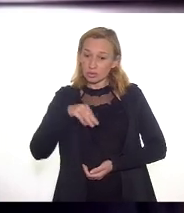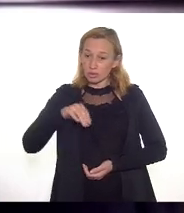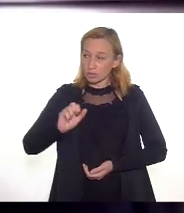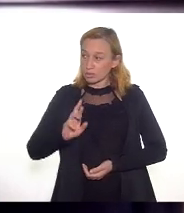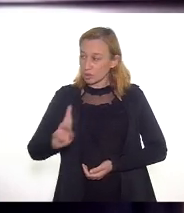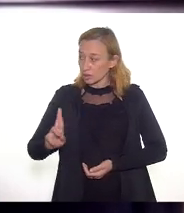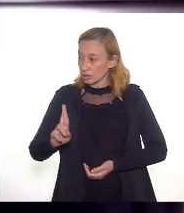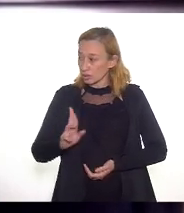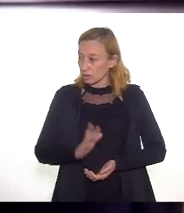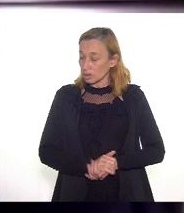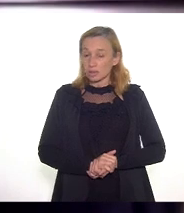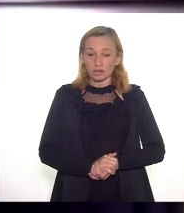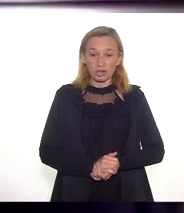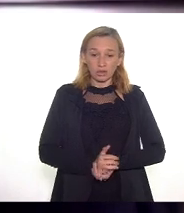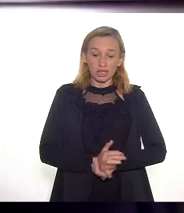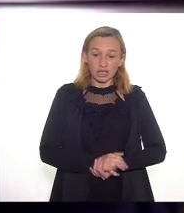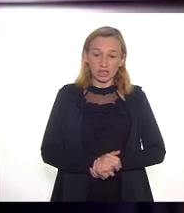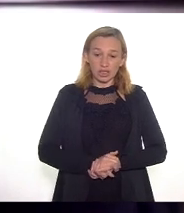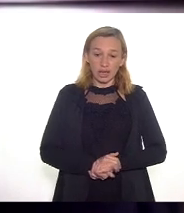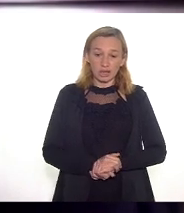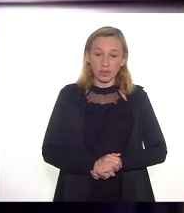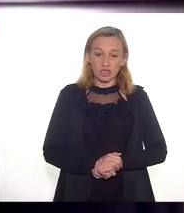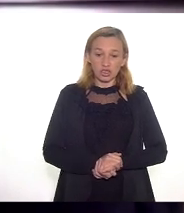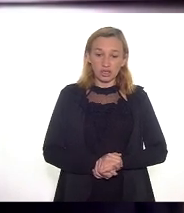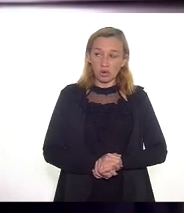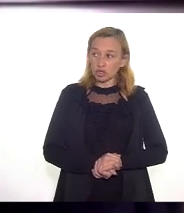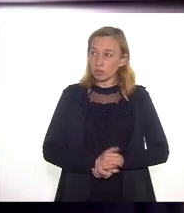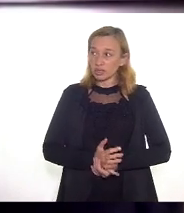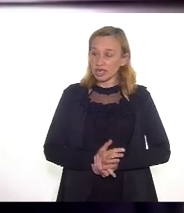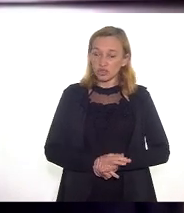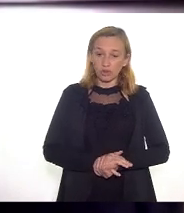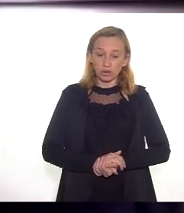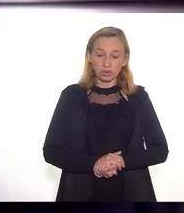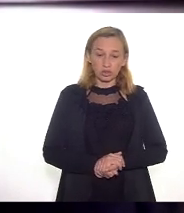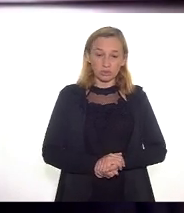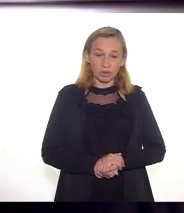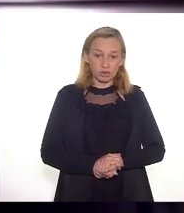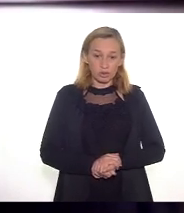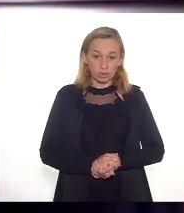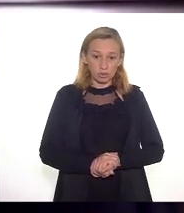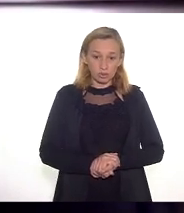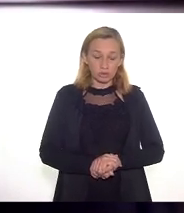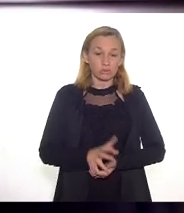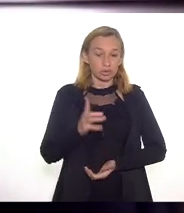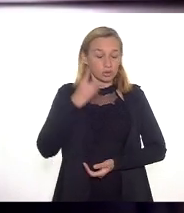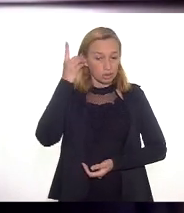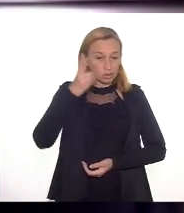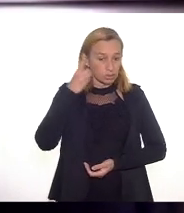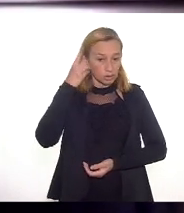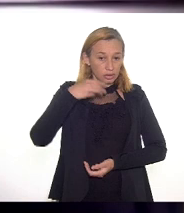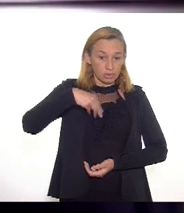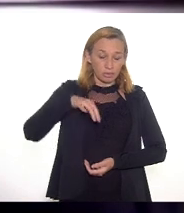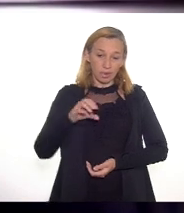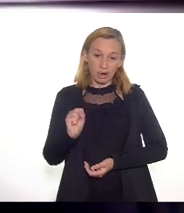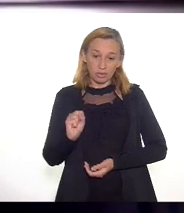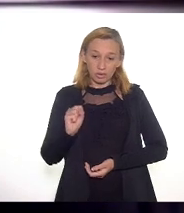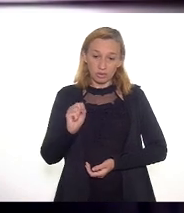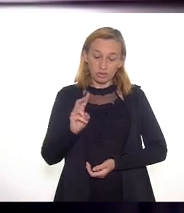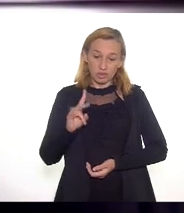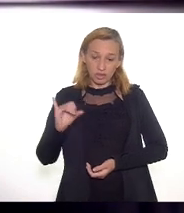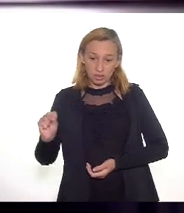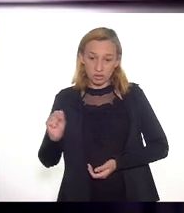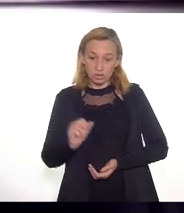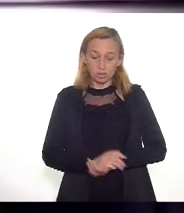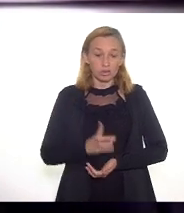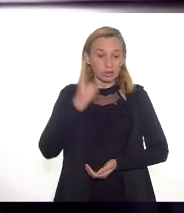Deputado Marcos Miller. Deputado Marcos Vinícius. Deputado Marcos Vinícius.